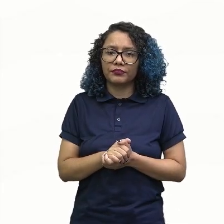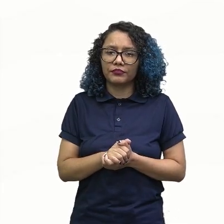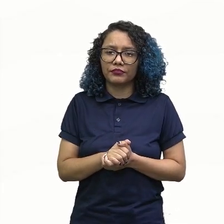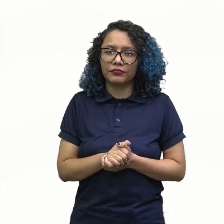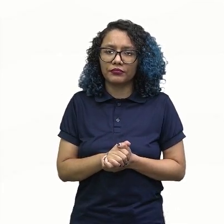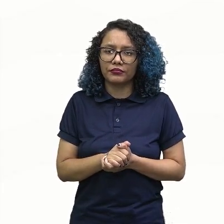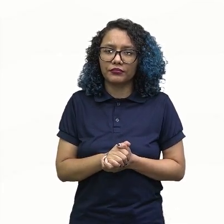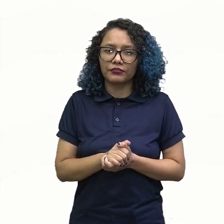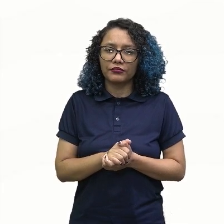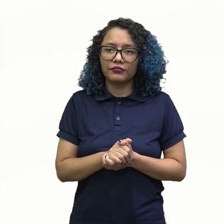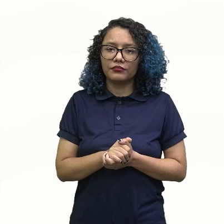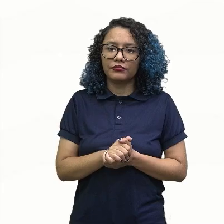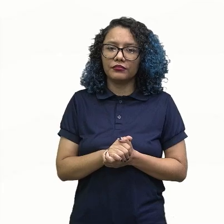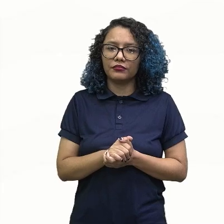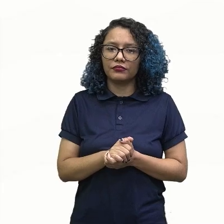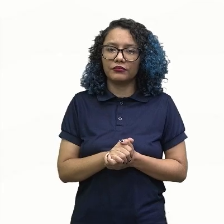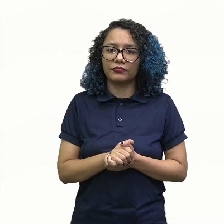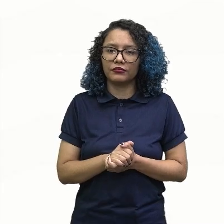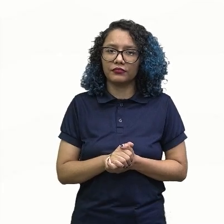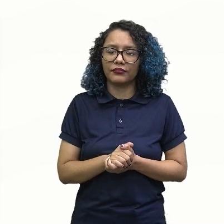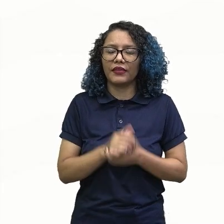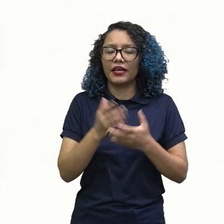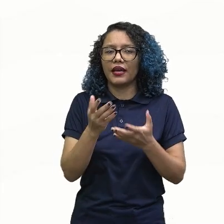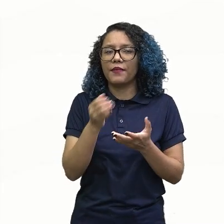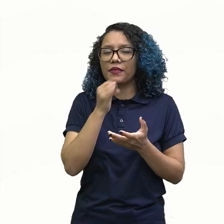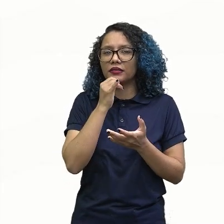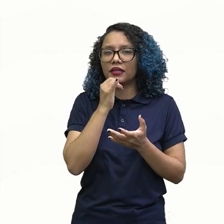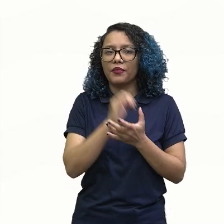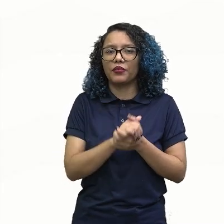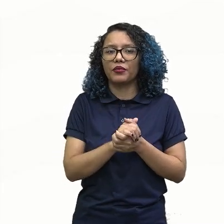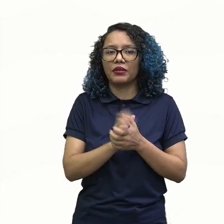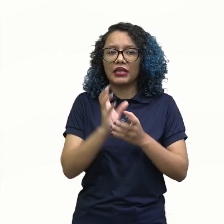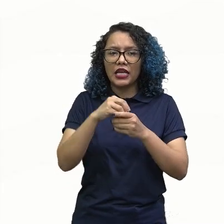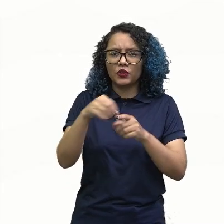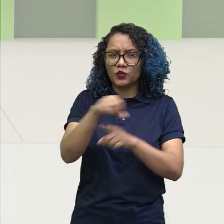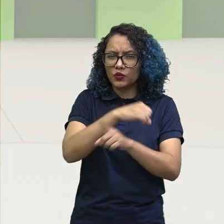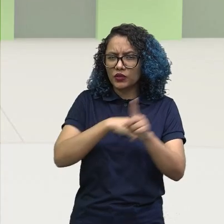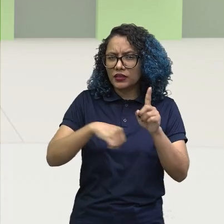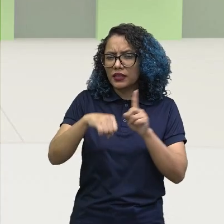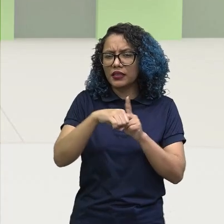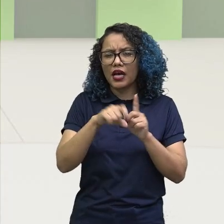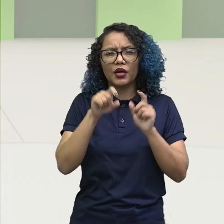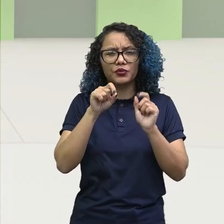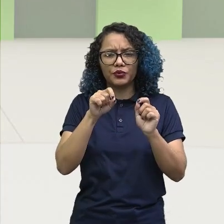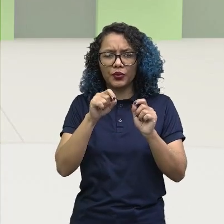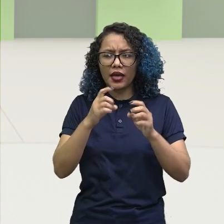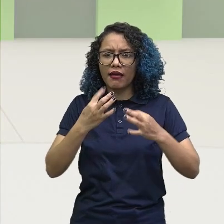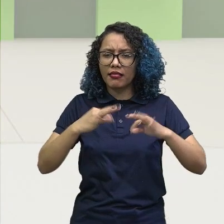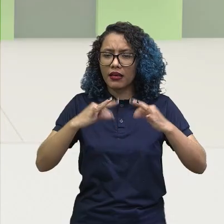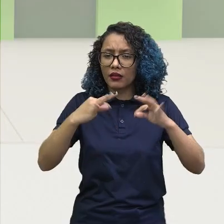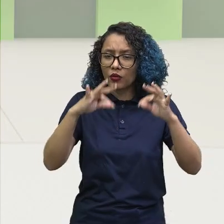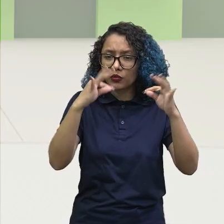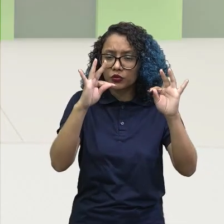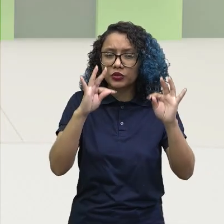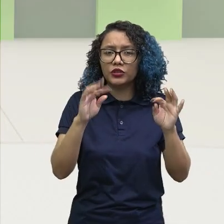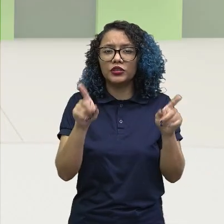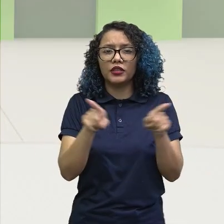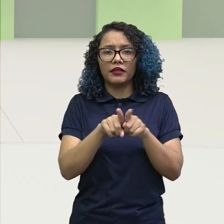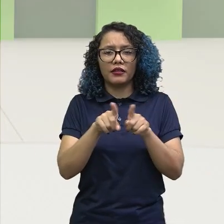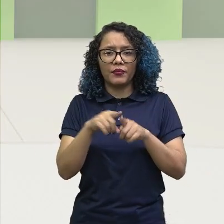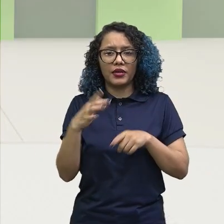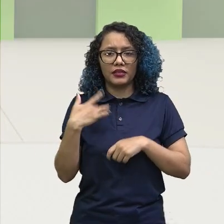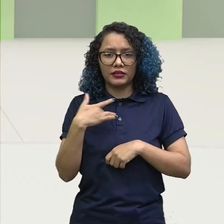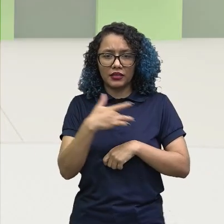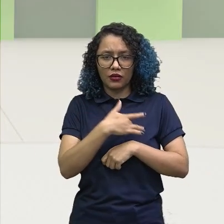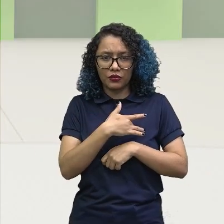muitas, como eu posso dizer para vocês, na sociedade, na tecnologia, na saúde,